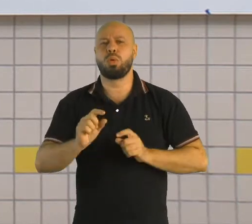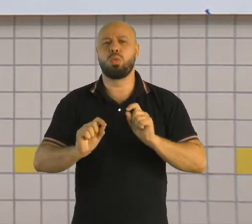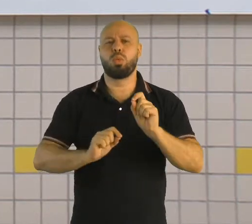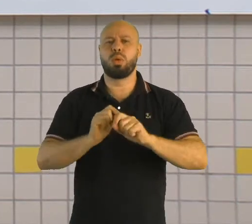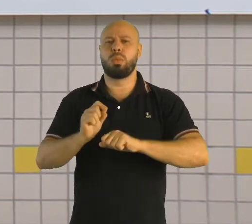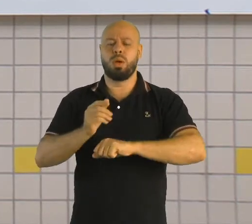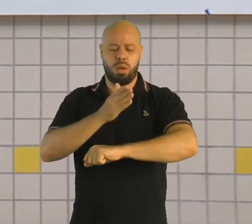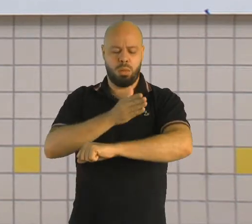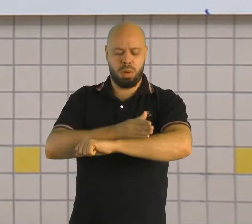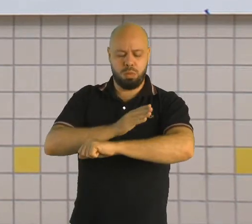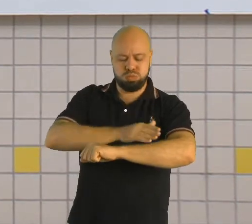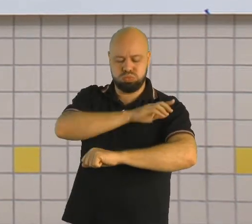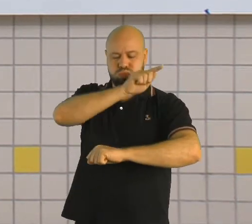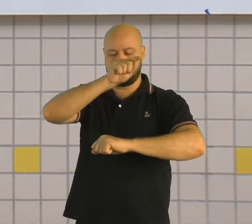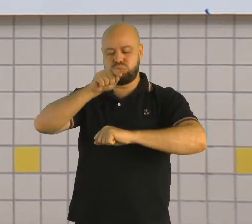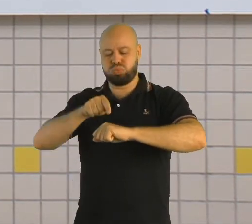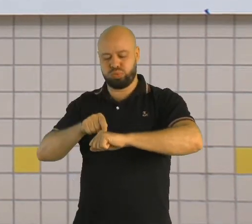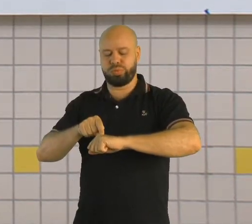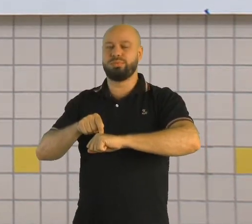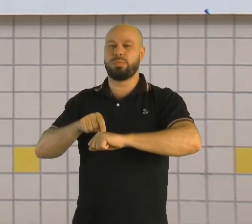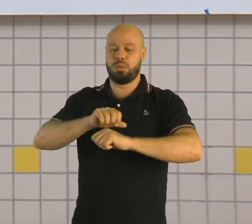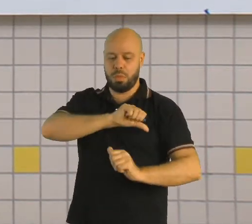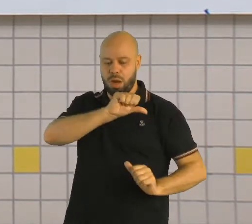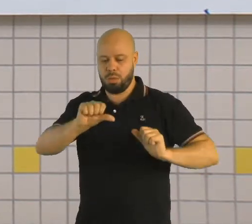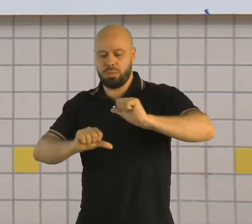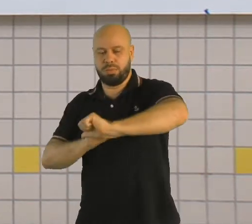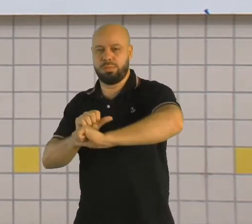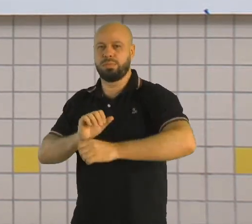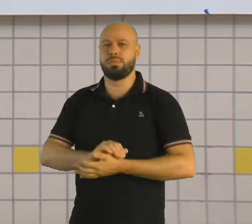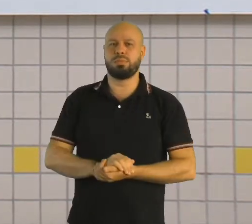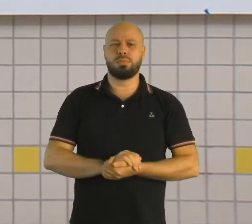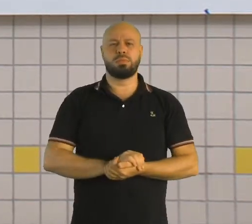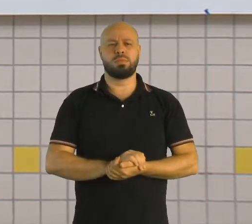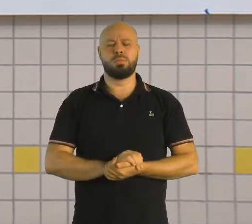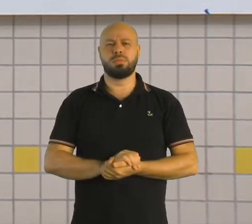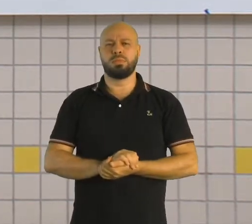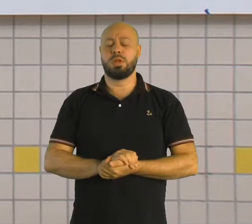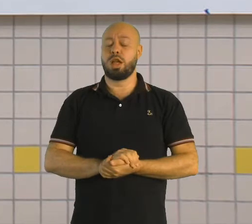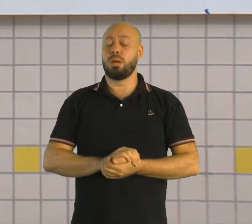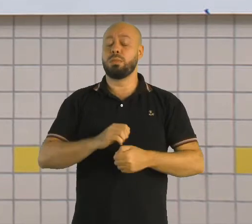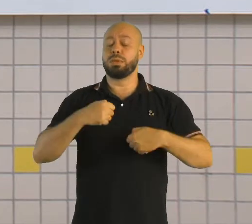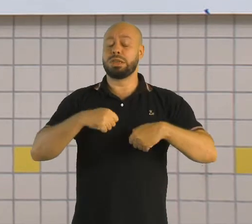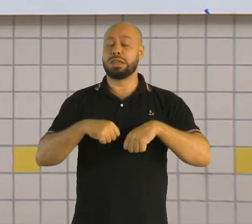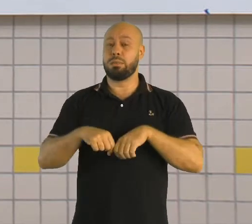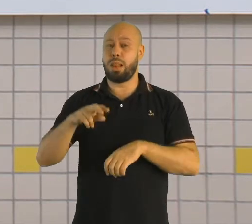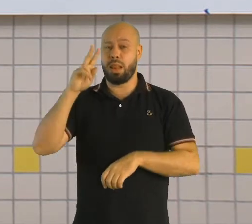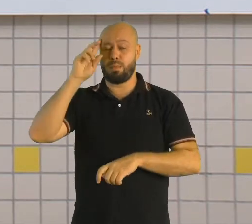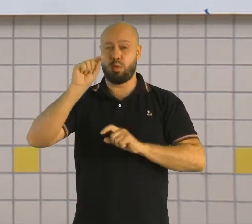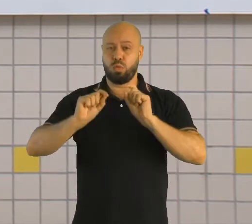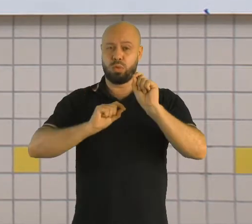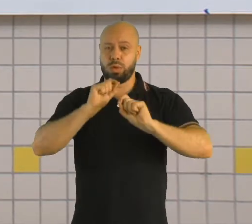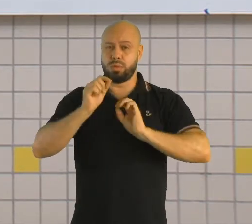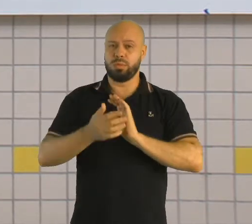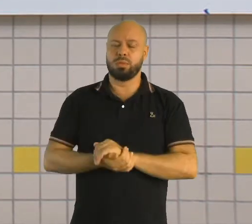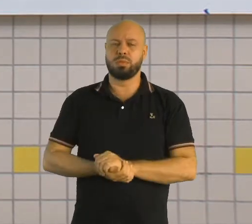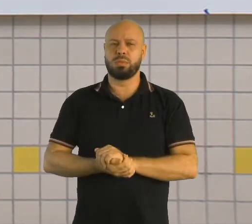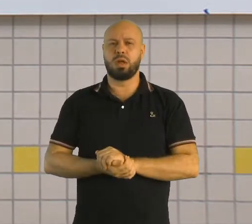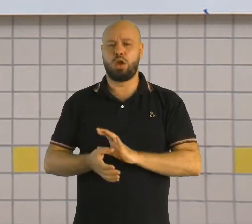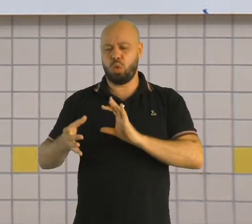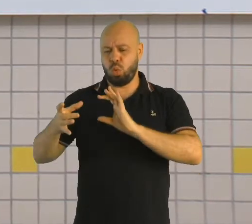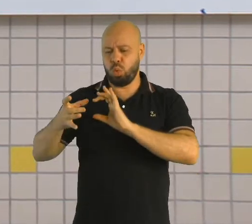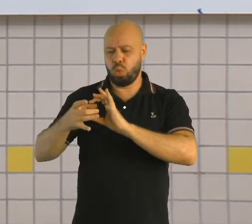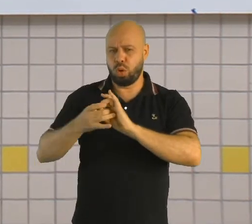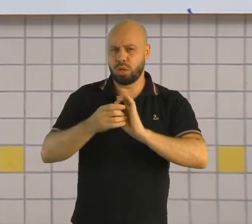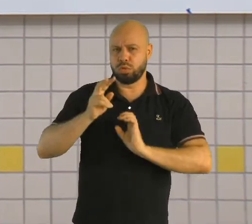tá, para a Idade Moderna, beleza? Outro fator muito importante que nós devemos destacar são os contextos